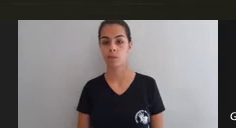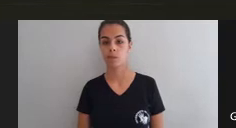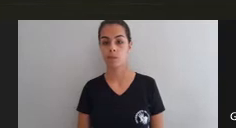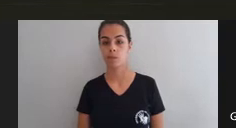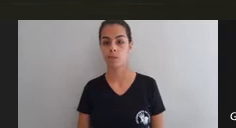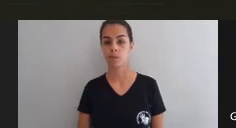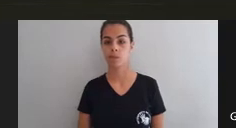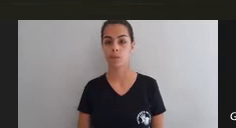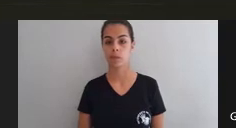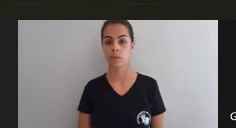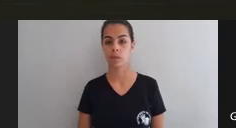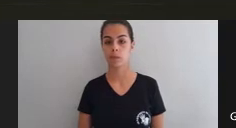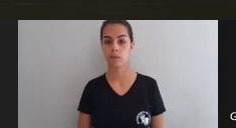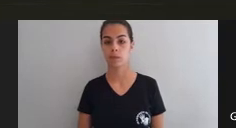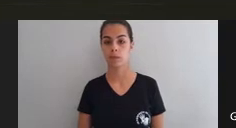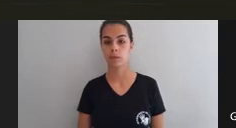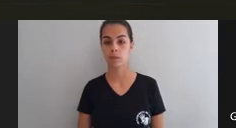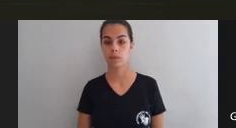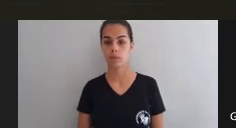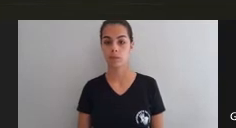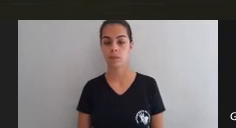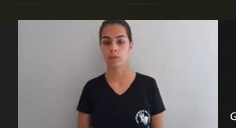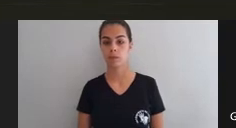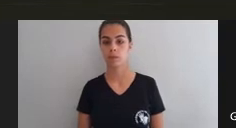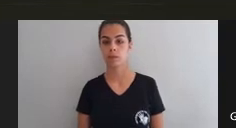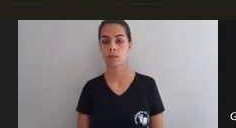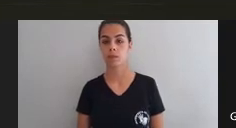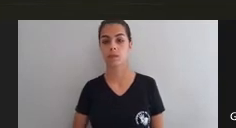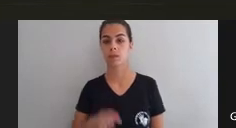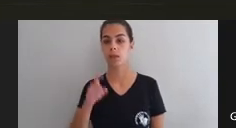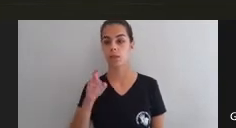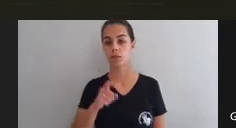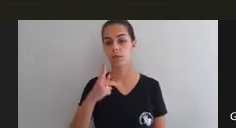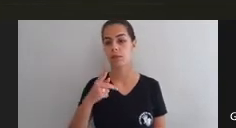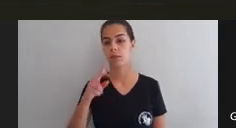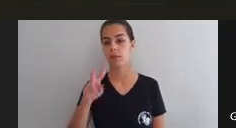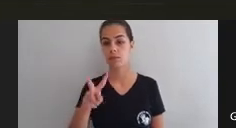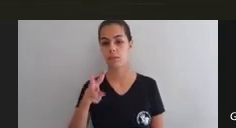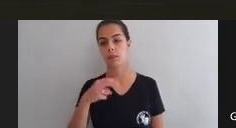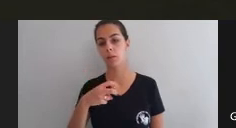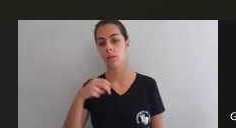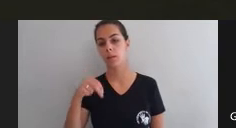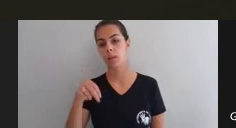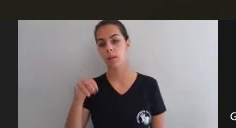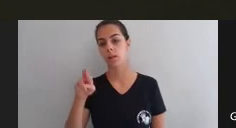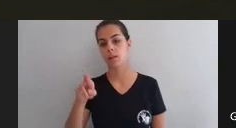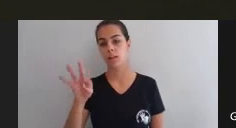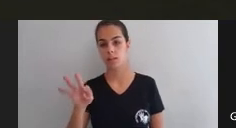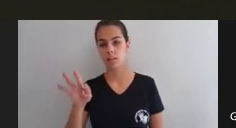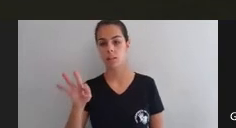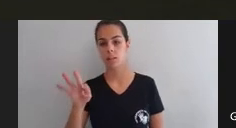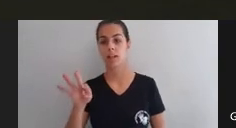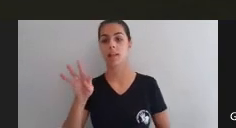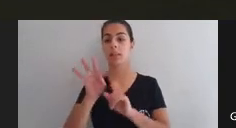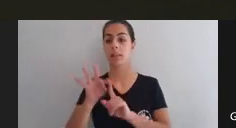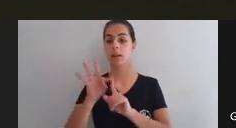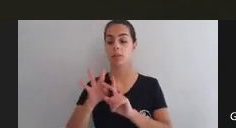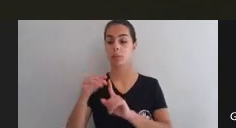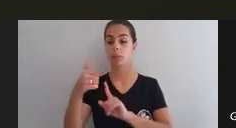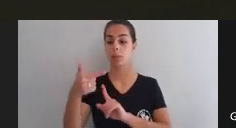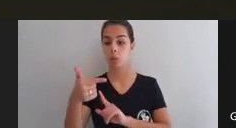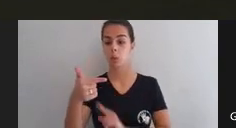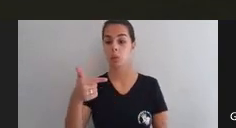Vezes P, vezes V, vai ser igual a nRT. Então, nossa temperatura 2 vai